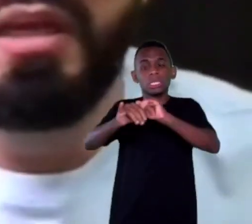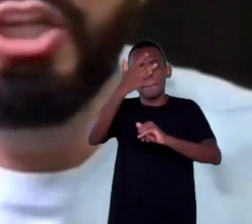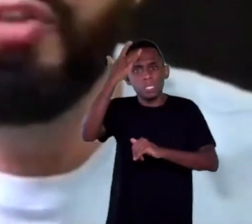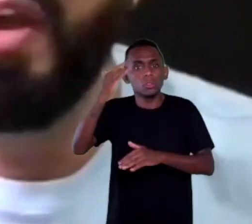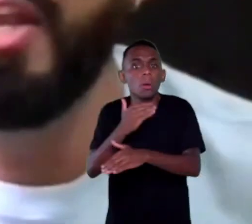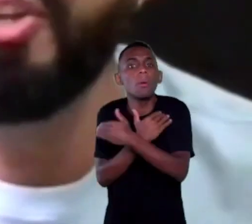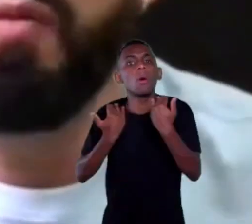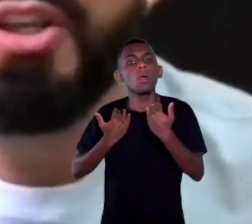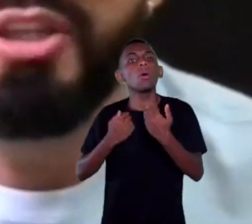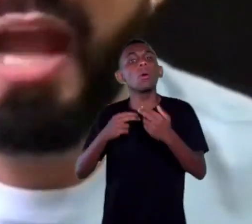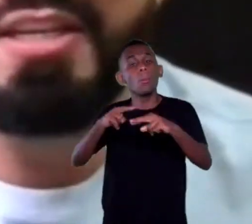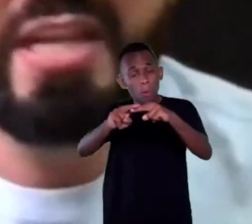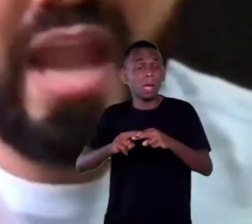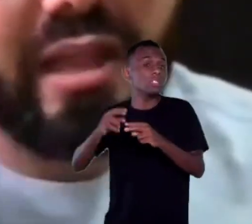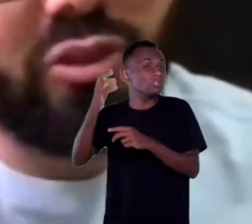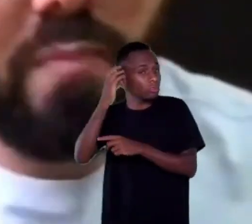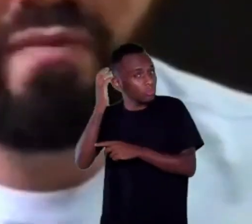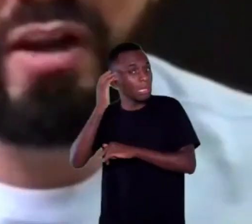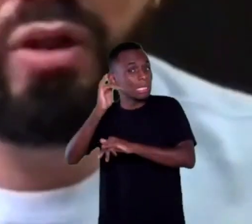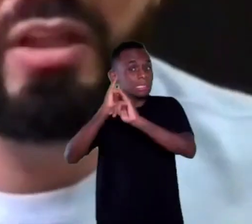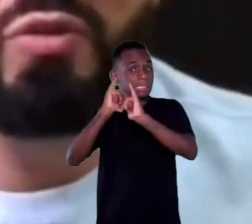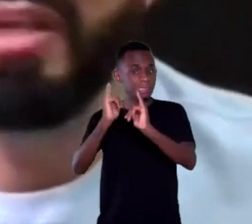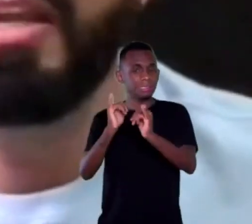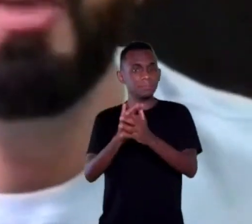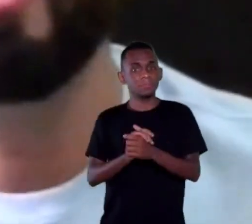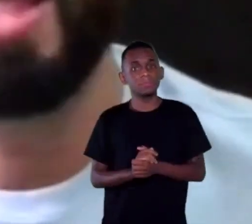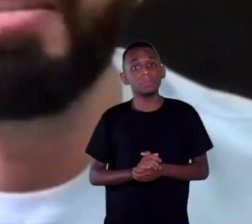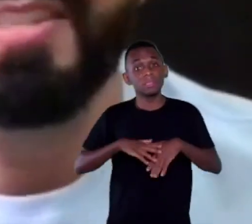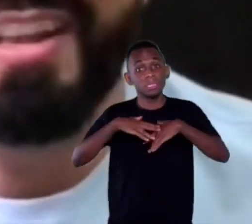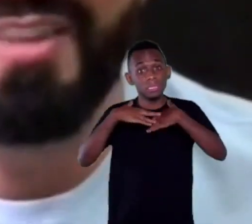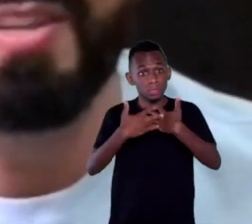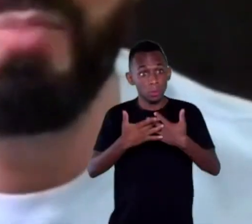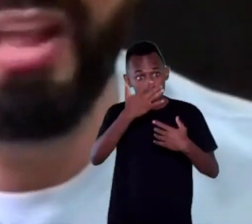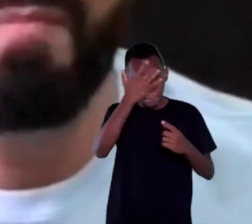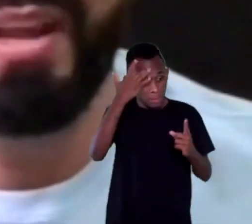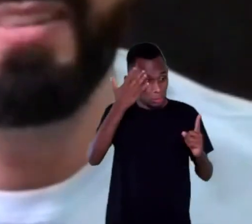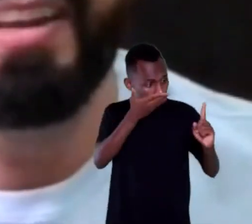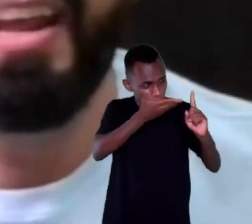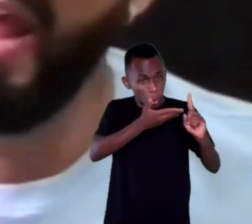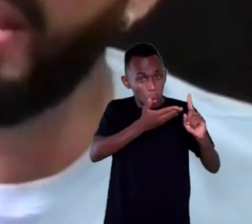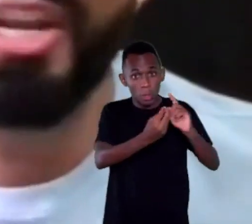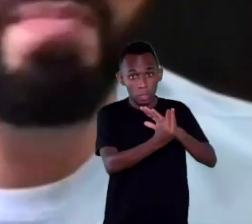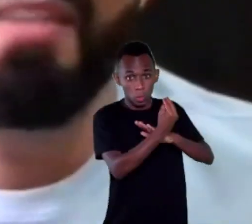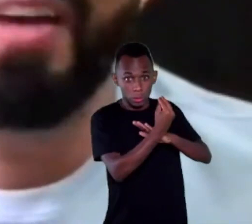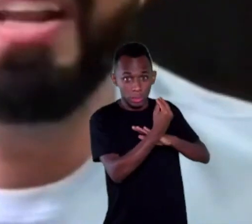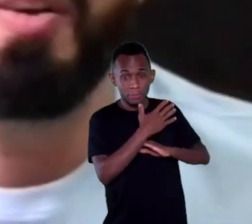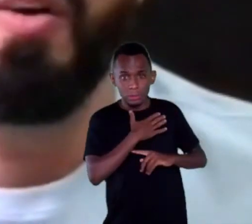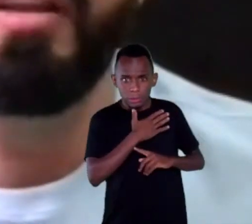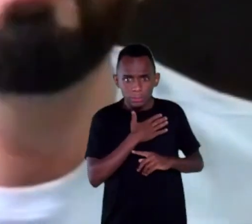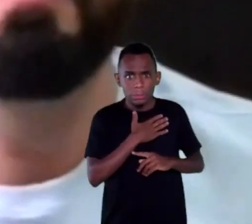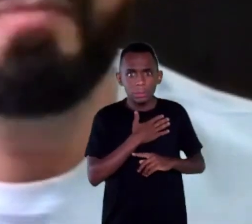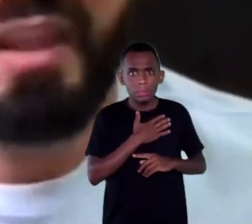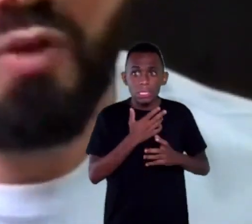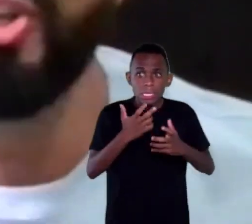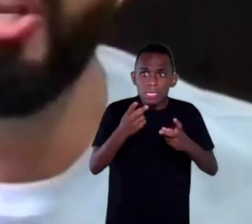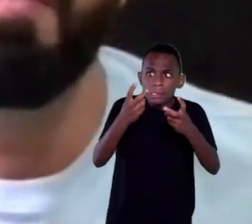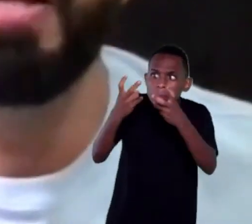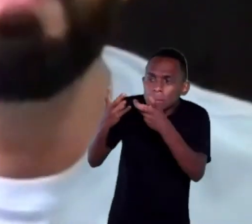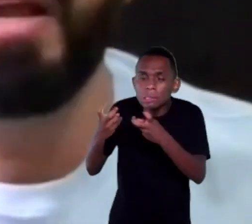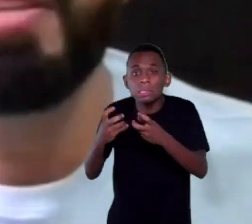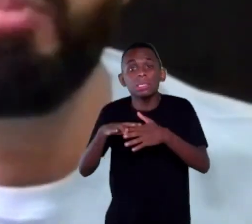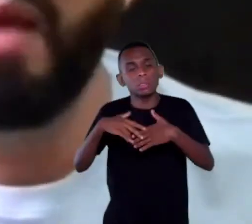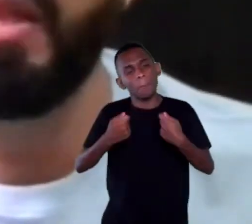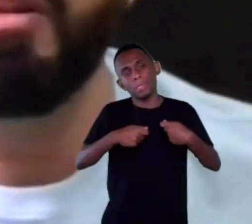2, indiferente da quantidade. E ela tomava nota do que horário que seria o sepultamento. Ela tinha que me levar na escola, eu